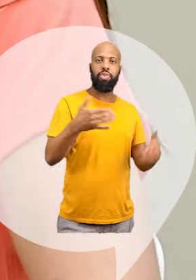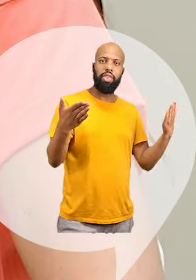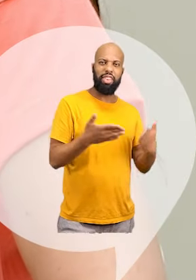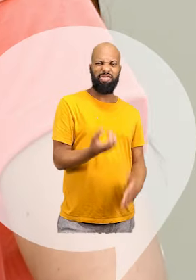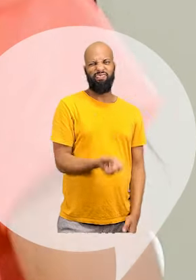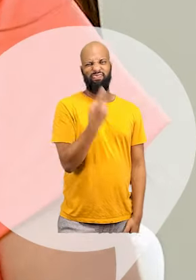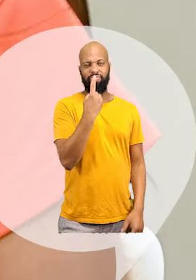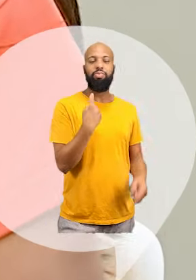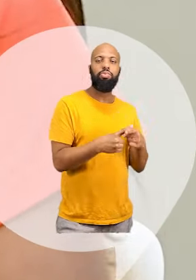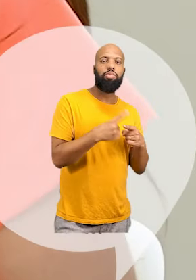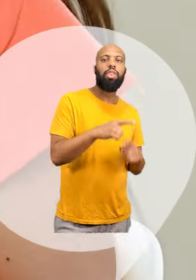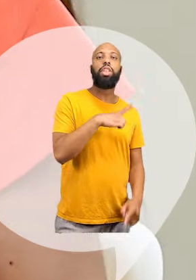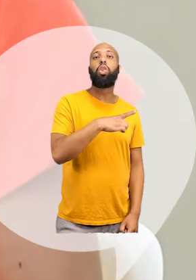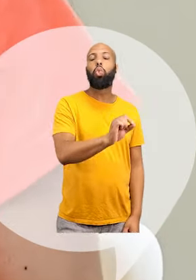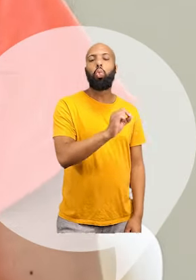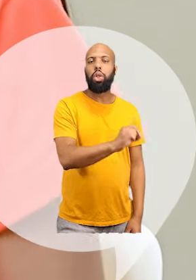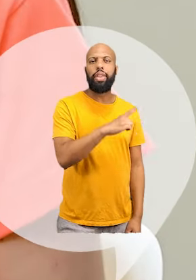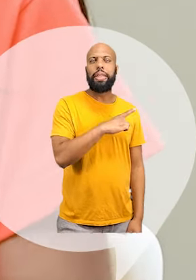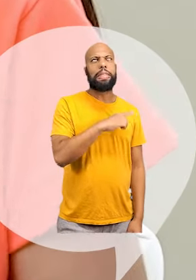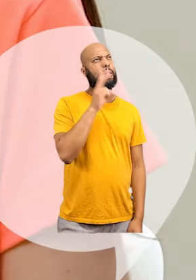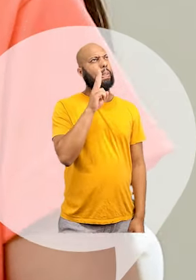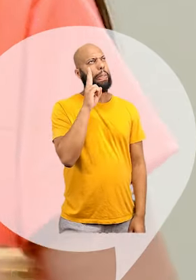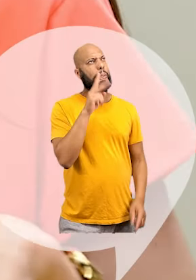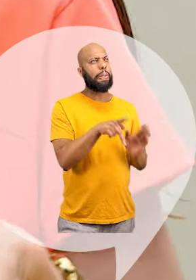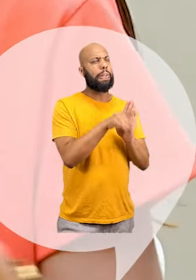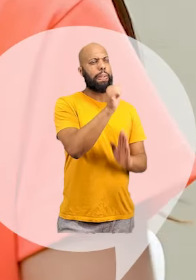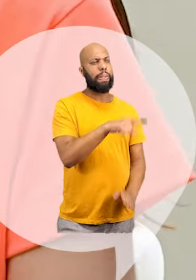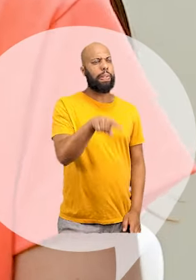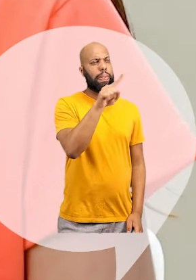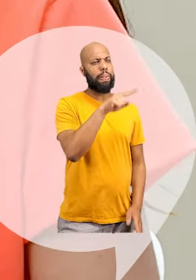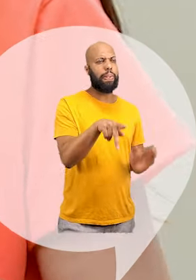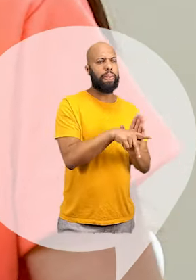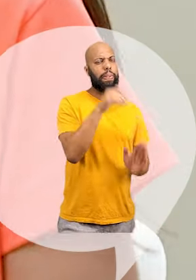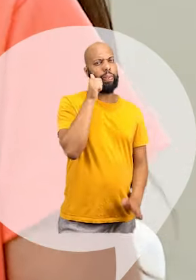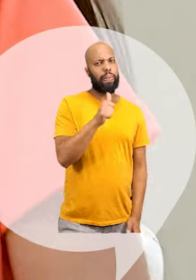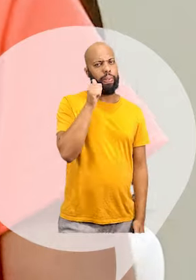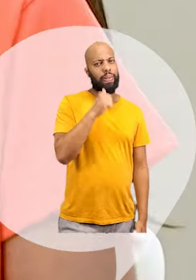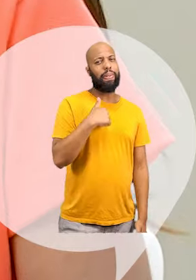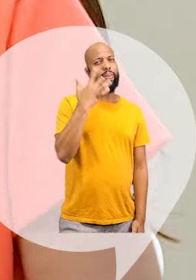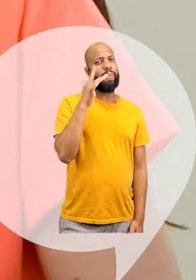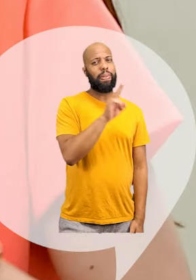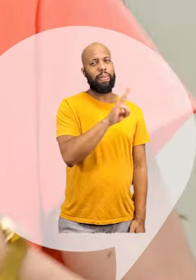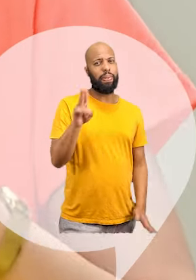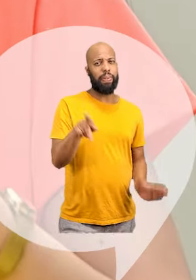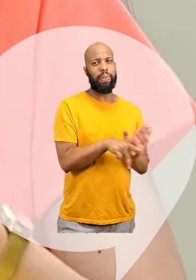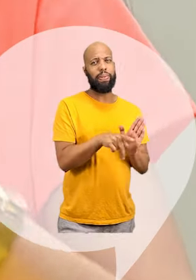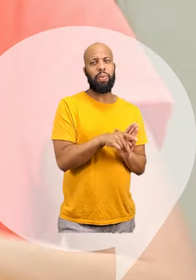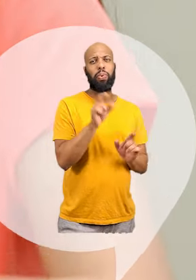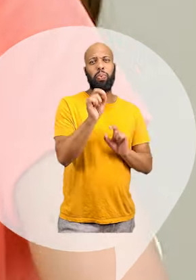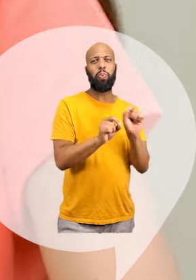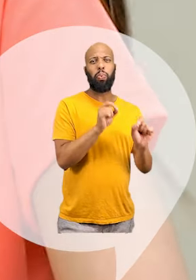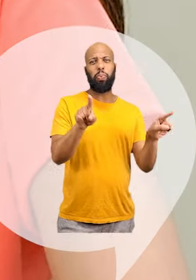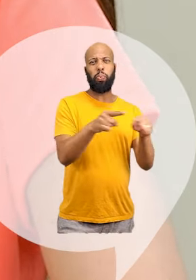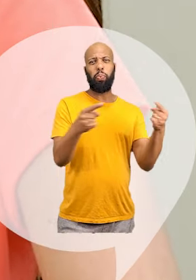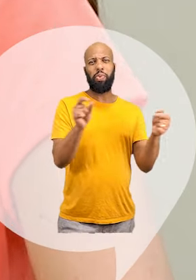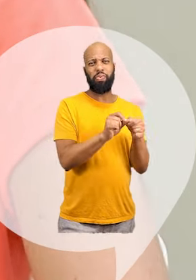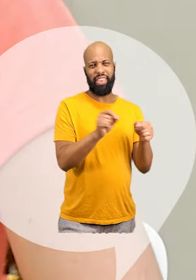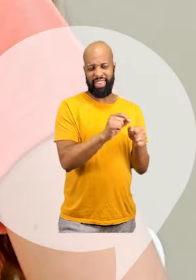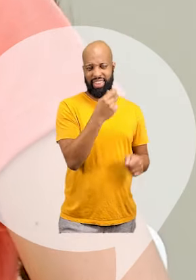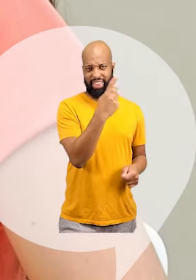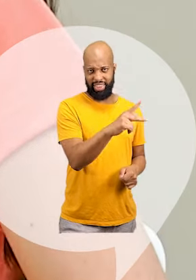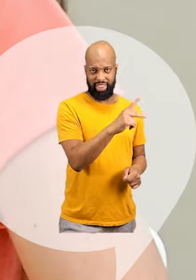esquisita tá porque eu tenho uma vaga lembrança do arroba da menina mas eu vou e eu não sei o nome do instrumento que ela toca Então tá tá